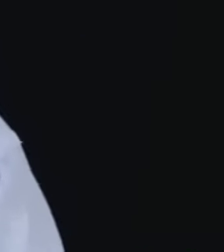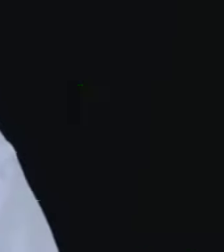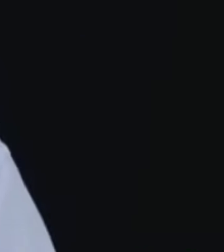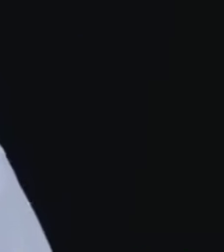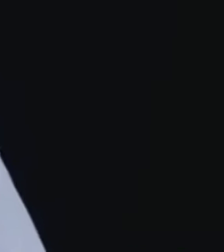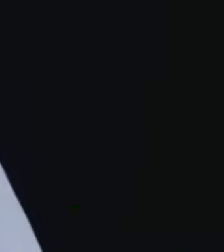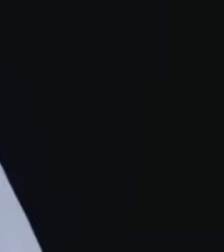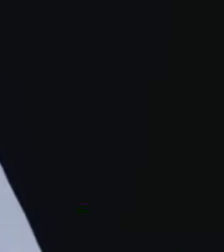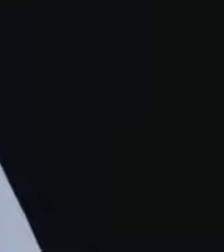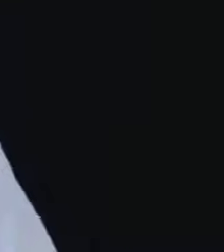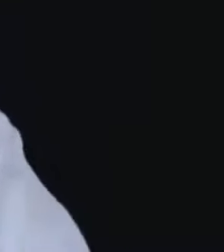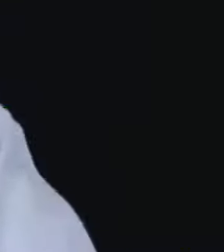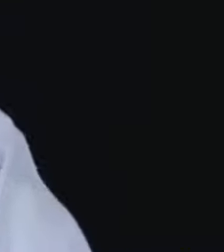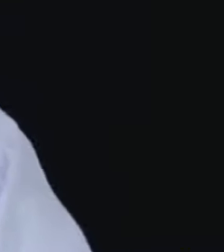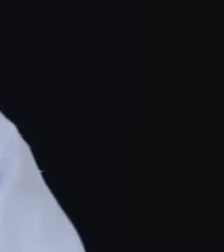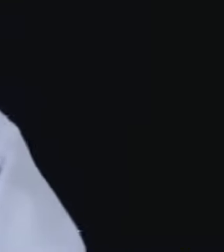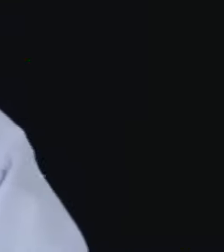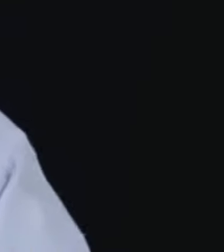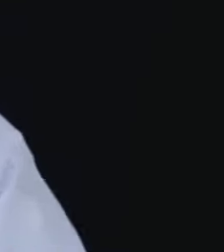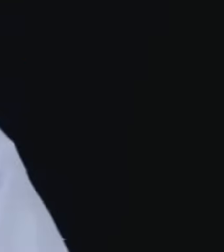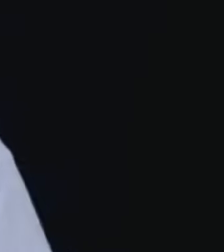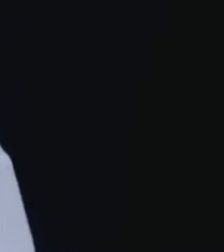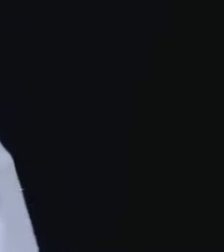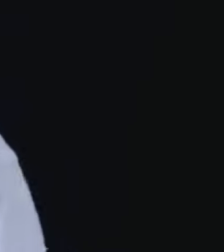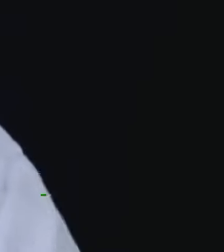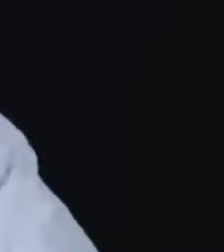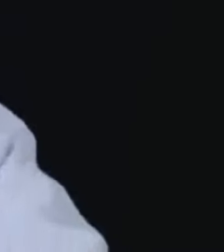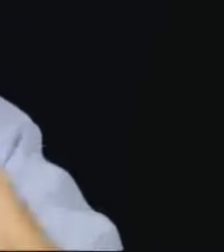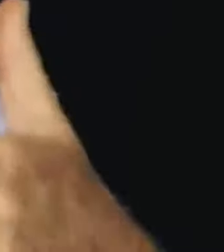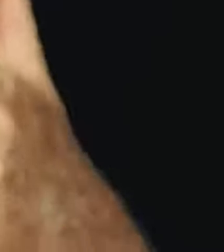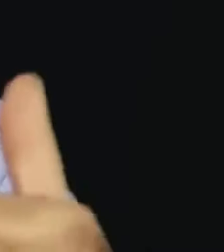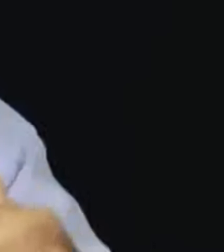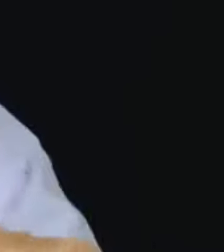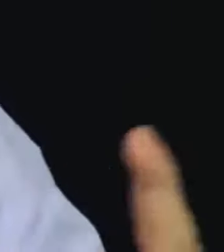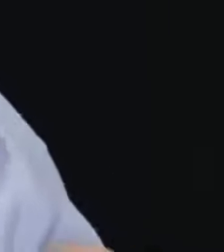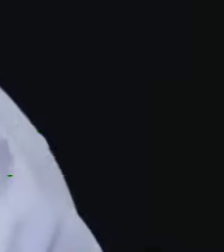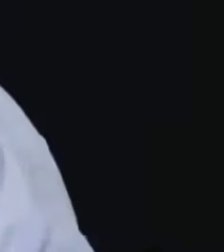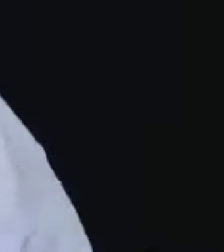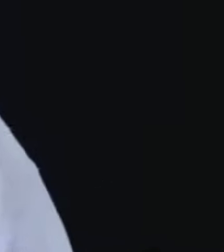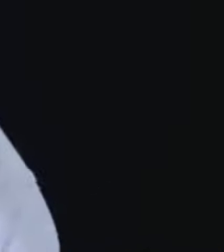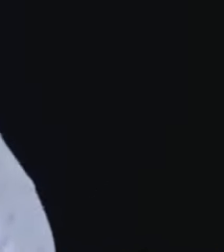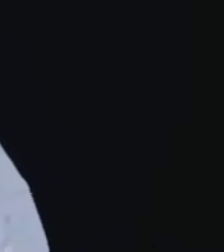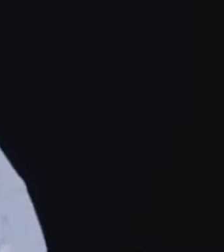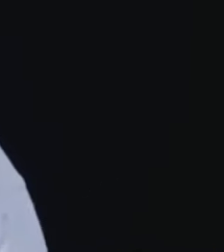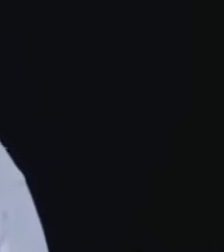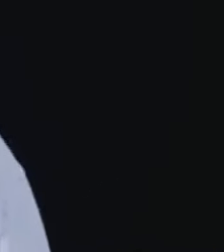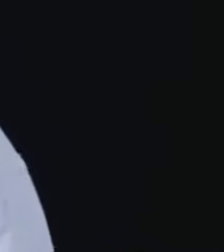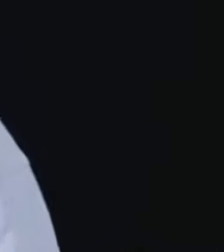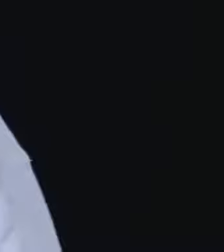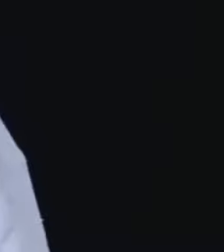H maiúsculo, e sem instituições com lideranças à altura.